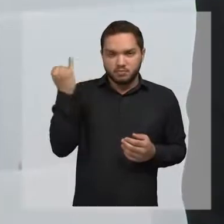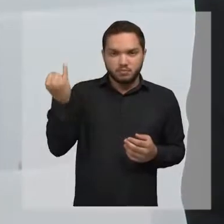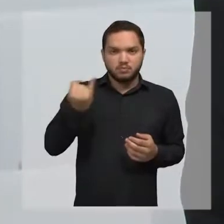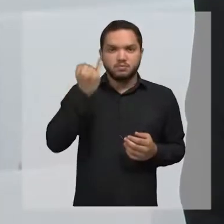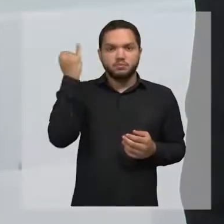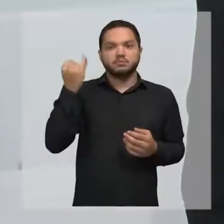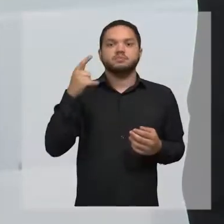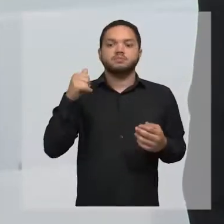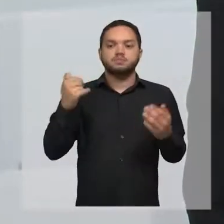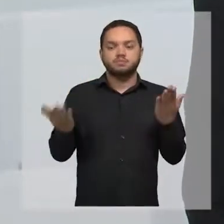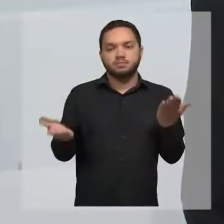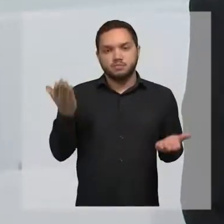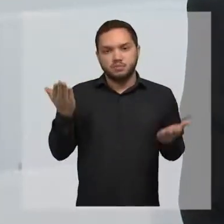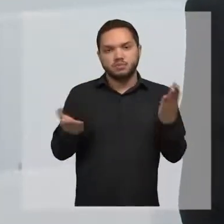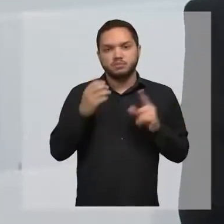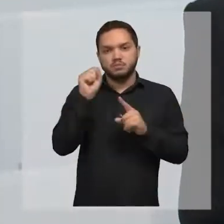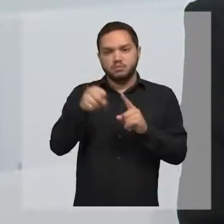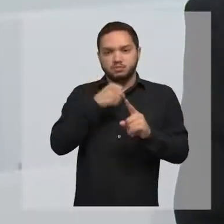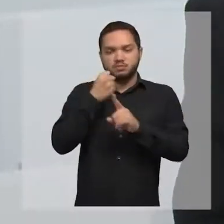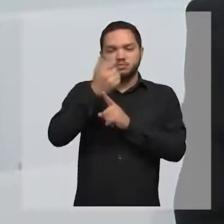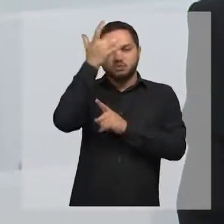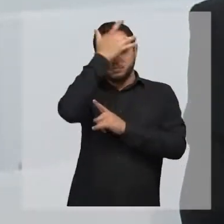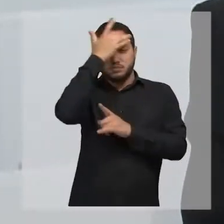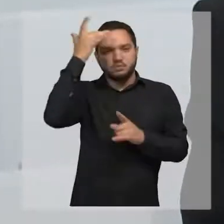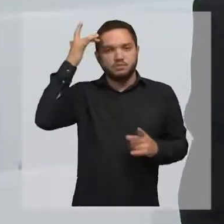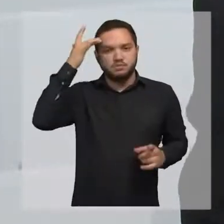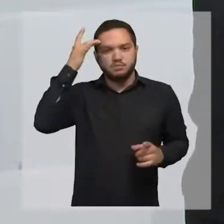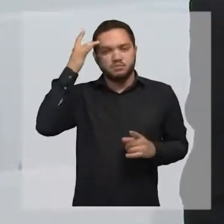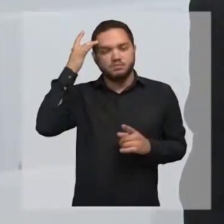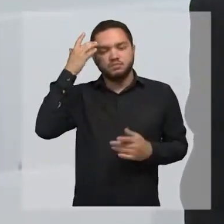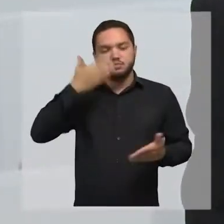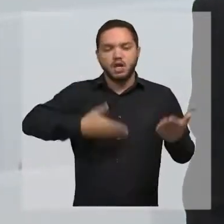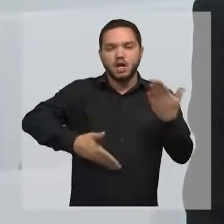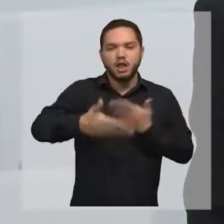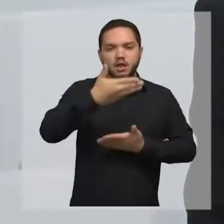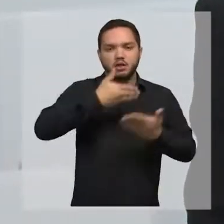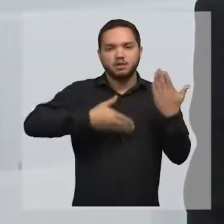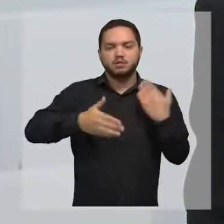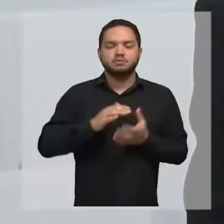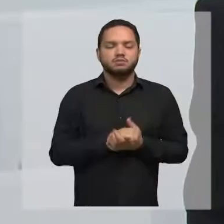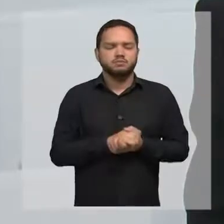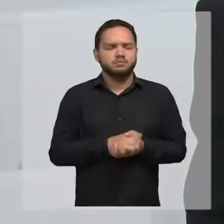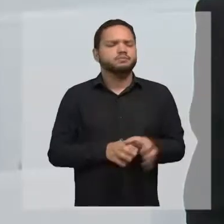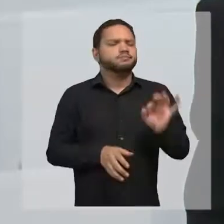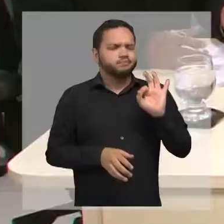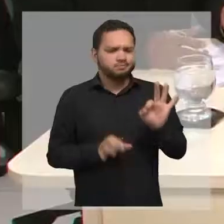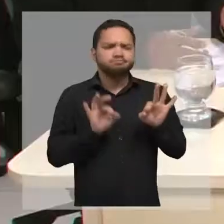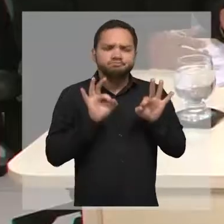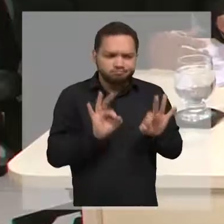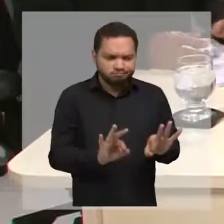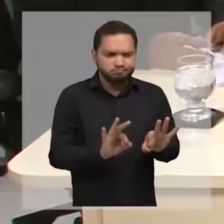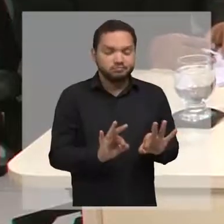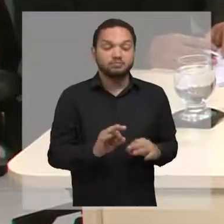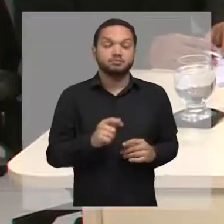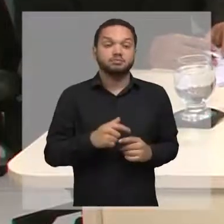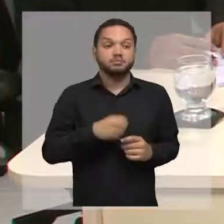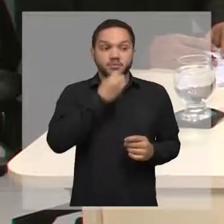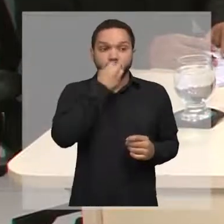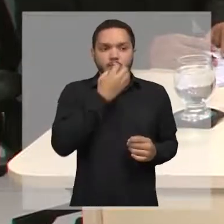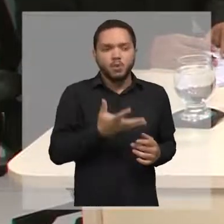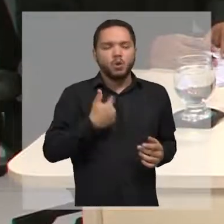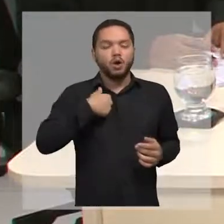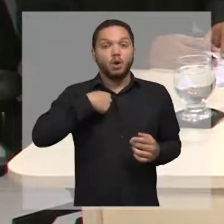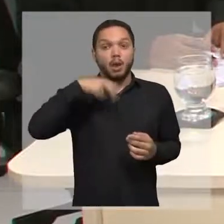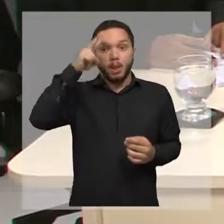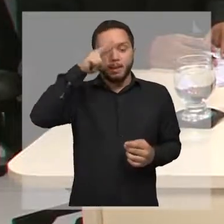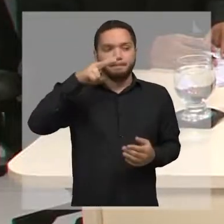importantíssimos para o equilíbrio social, né, da sociedade, nas relações sociais. Ah, não, sem dúvida. É